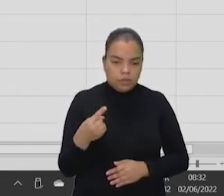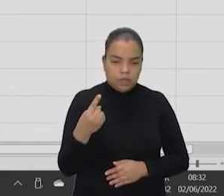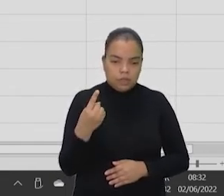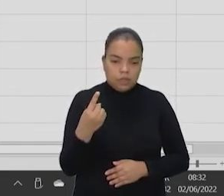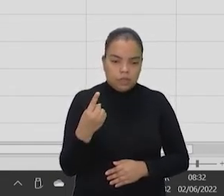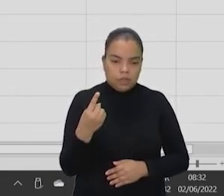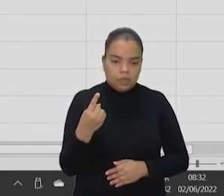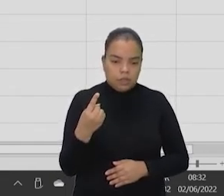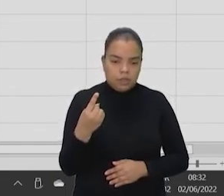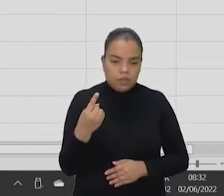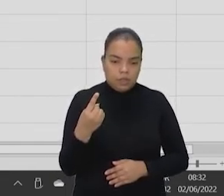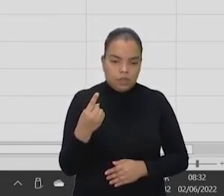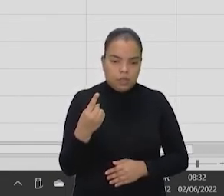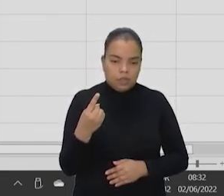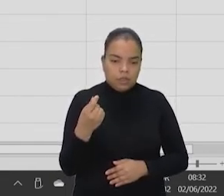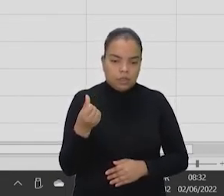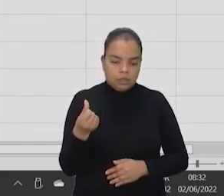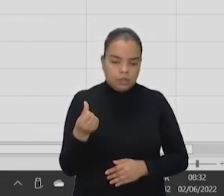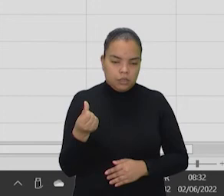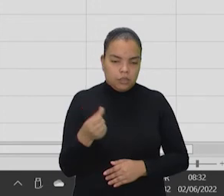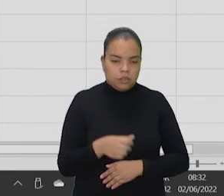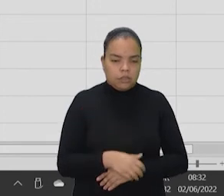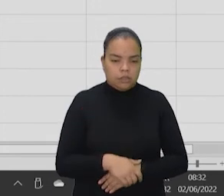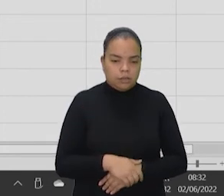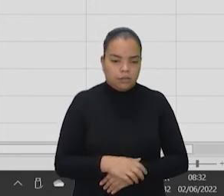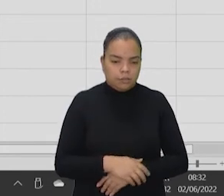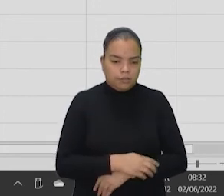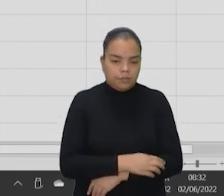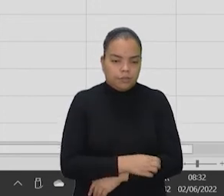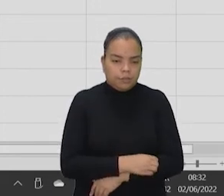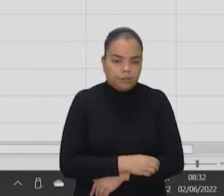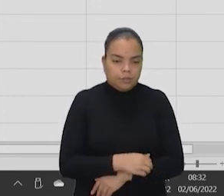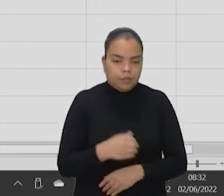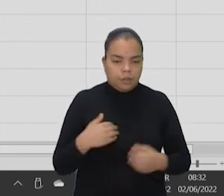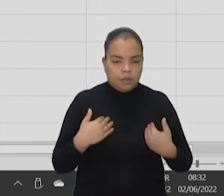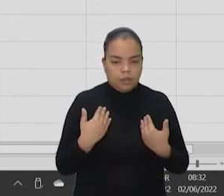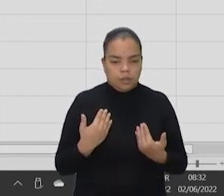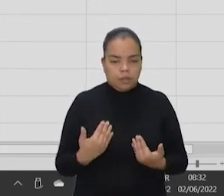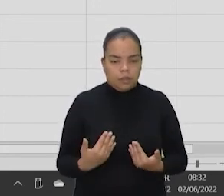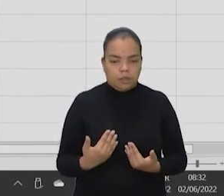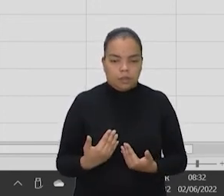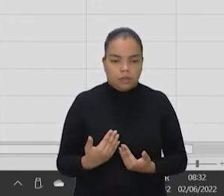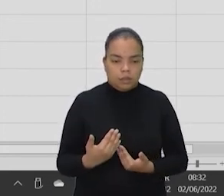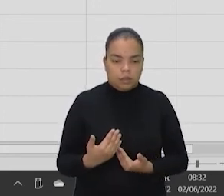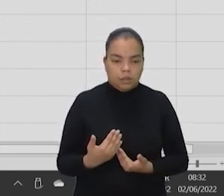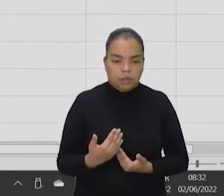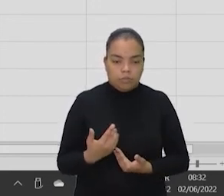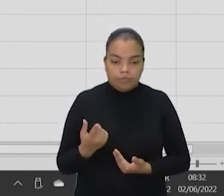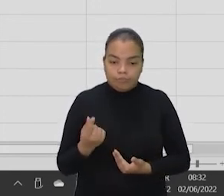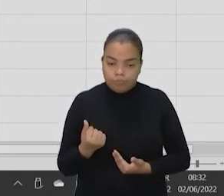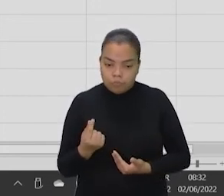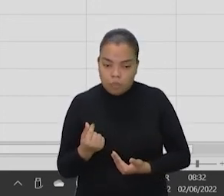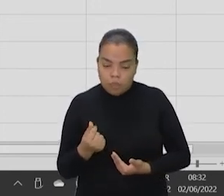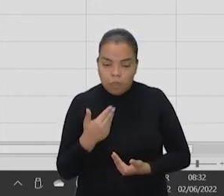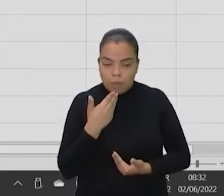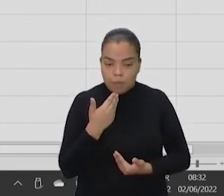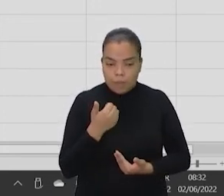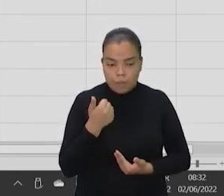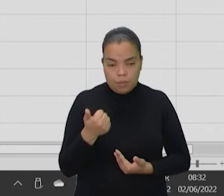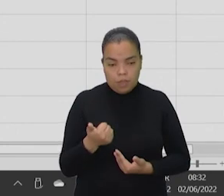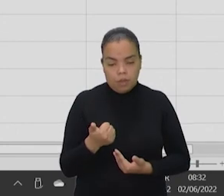1.469, né, e 16 centavos. Então, o rendimento no juro composto, ele é melhor,